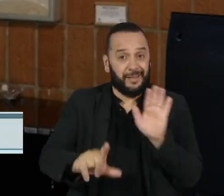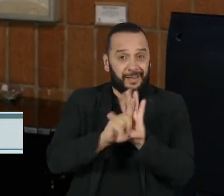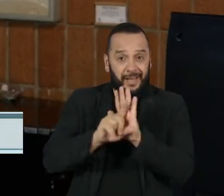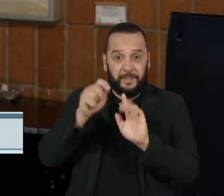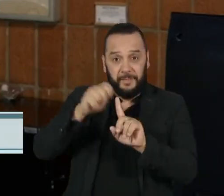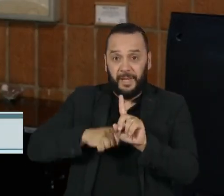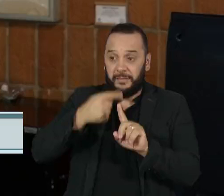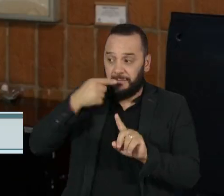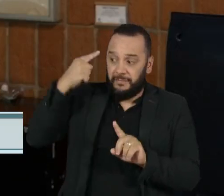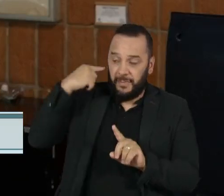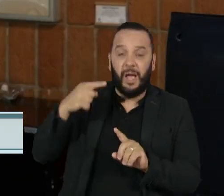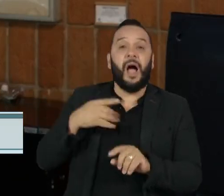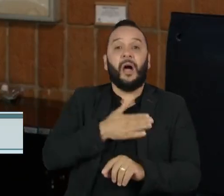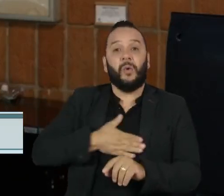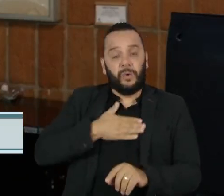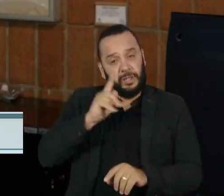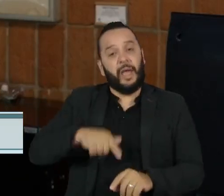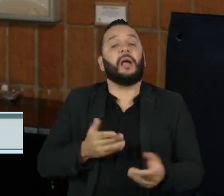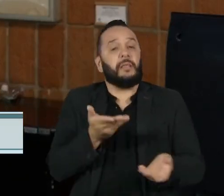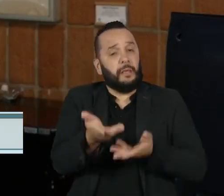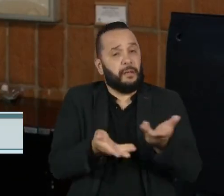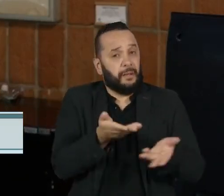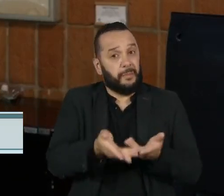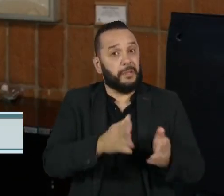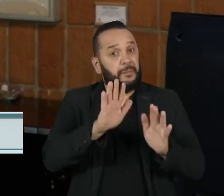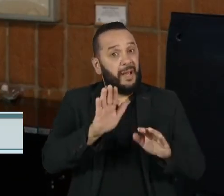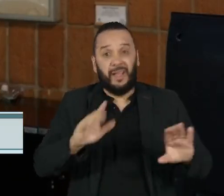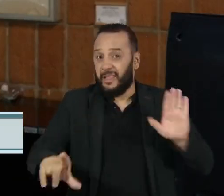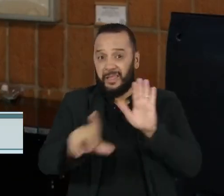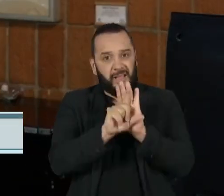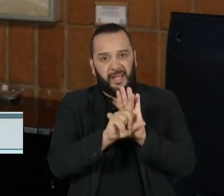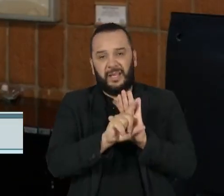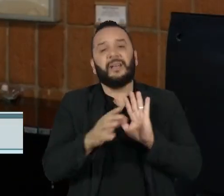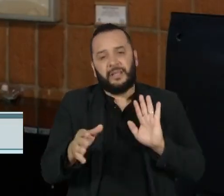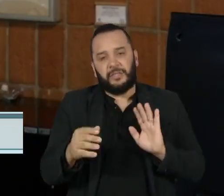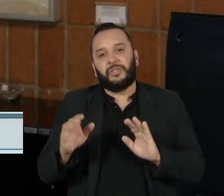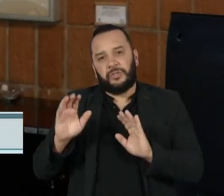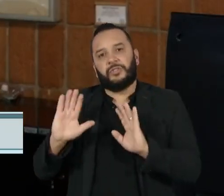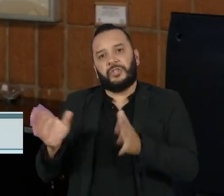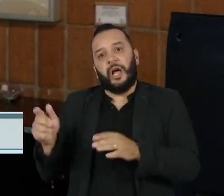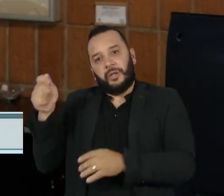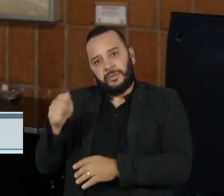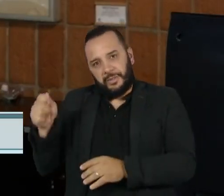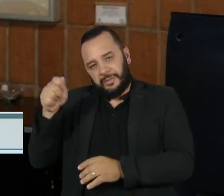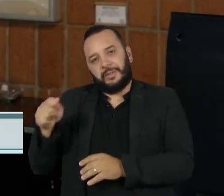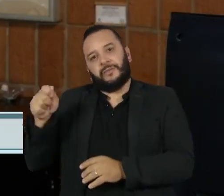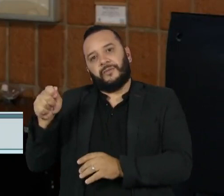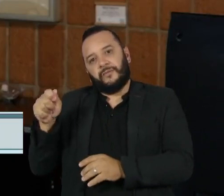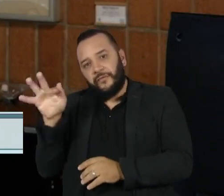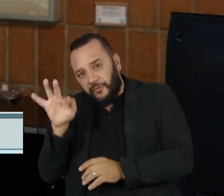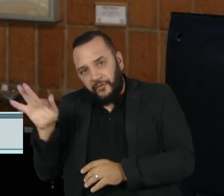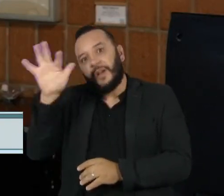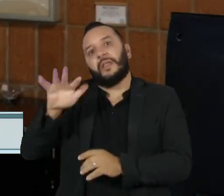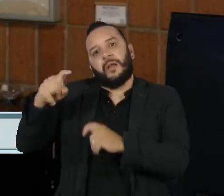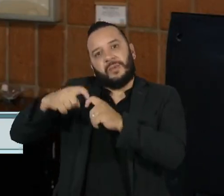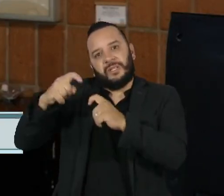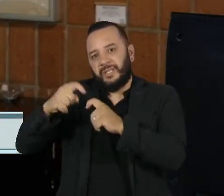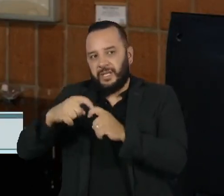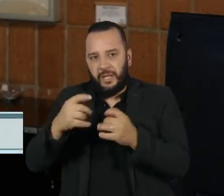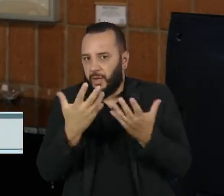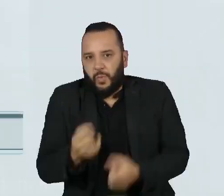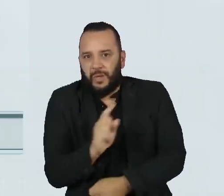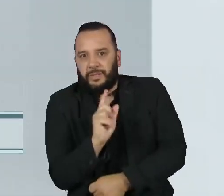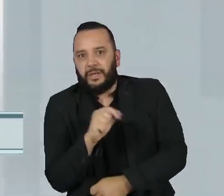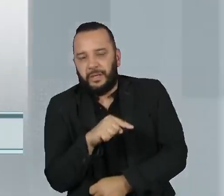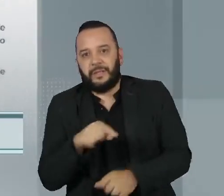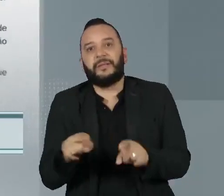como tratamento complementar. Legislação que é contestada pelo Conselho Federal de Medicina e outras associações